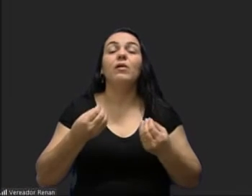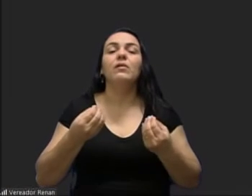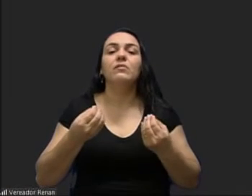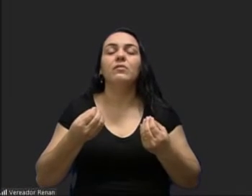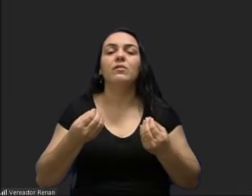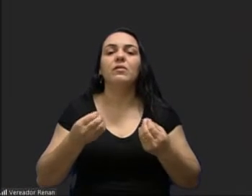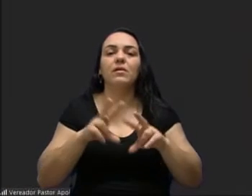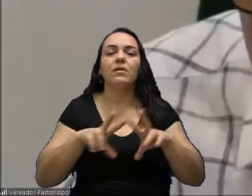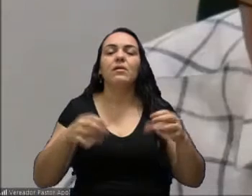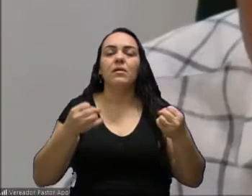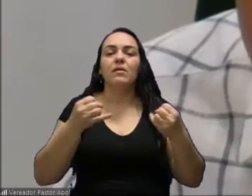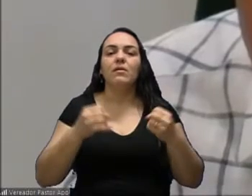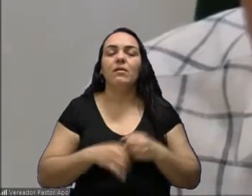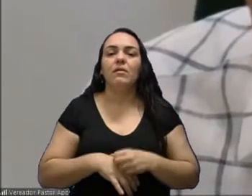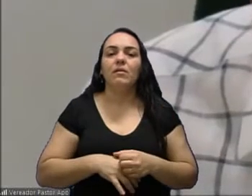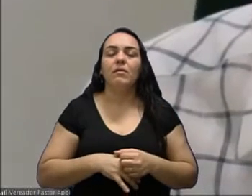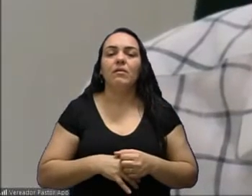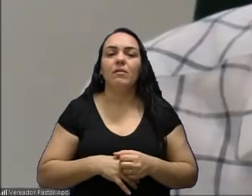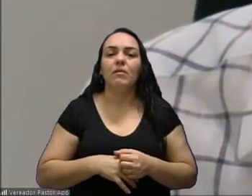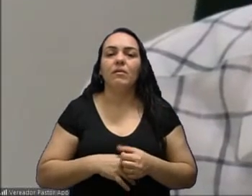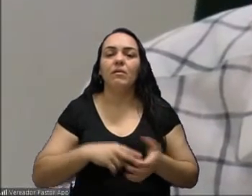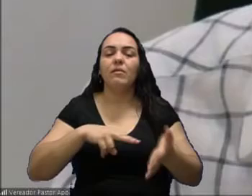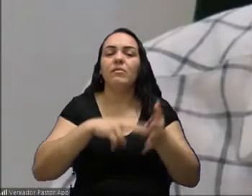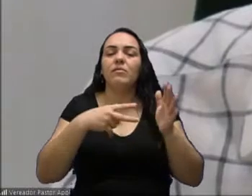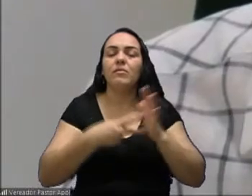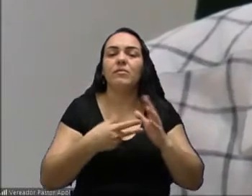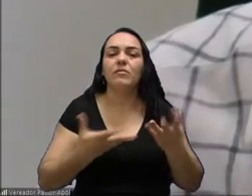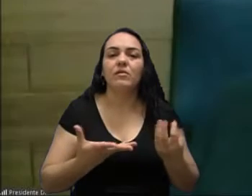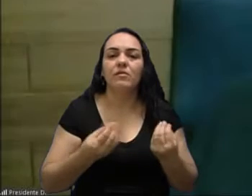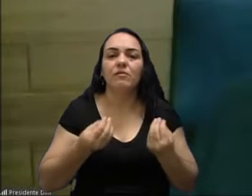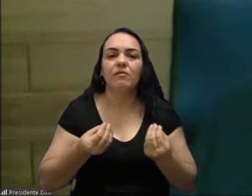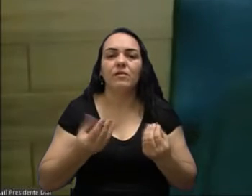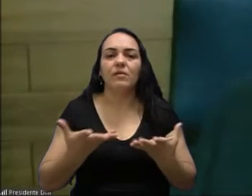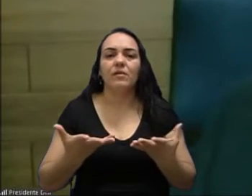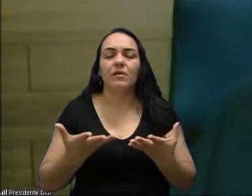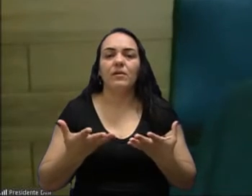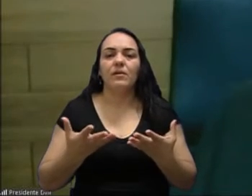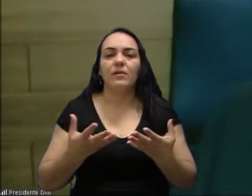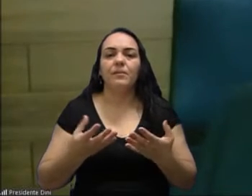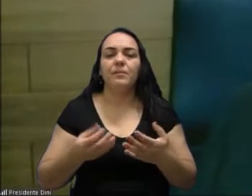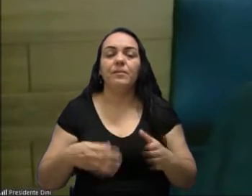os justificativos do vereador chegou agora a documentação vereador